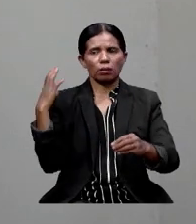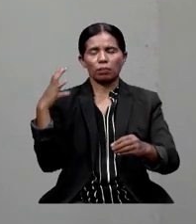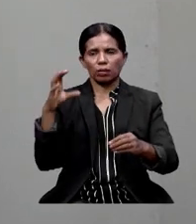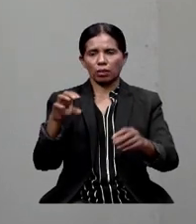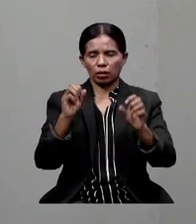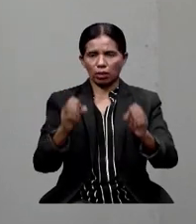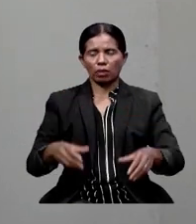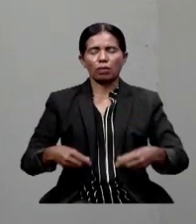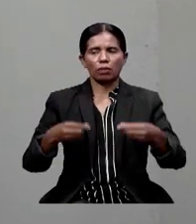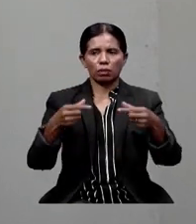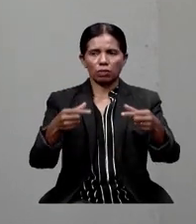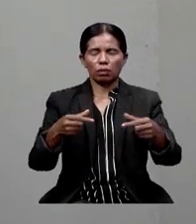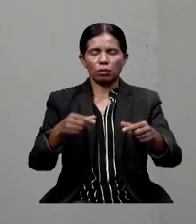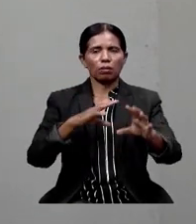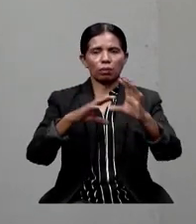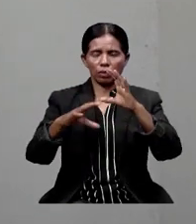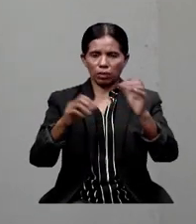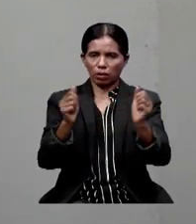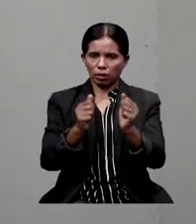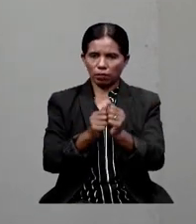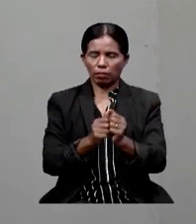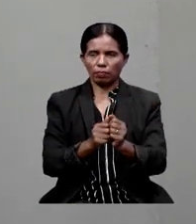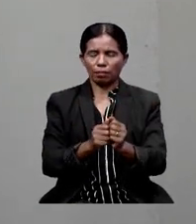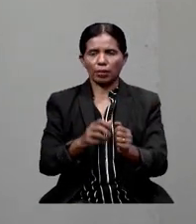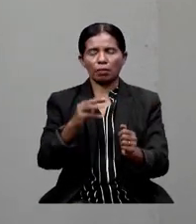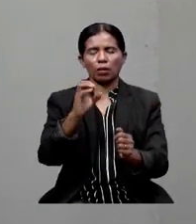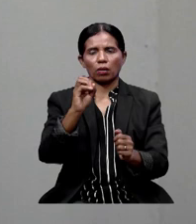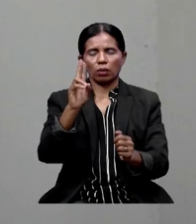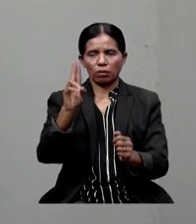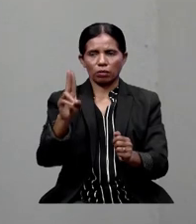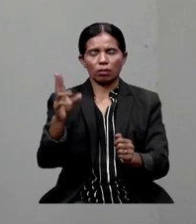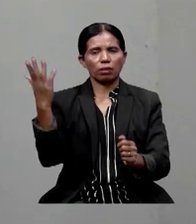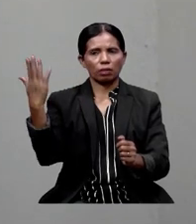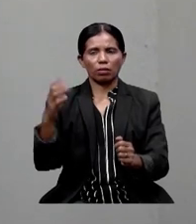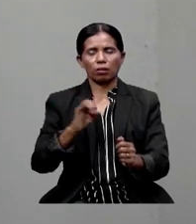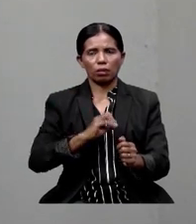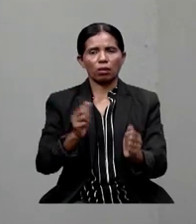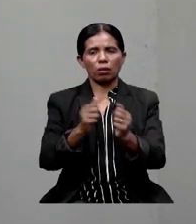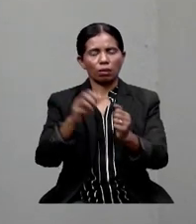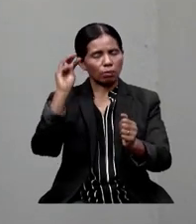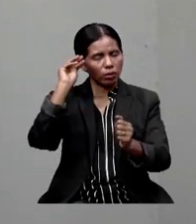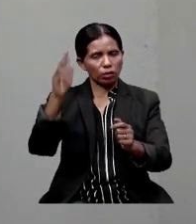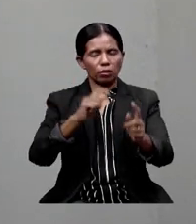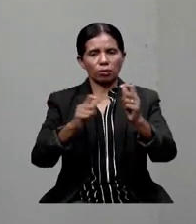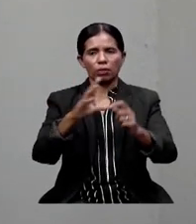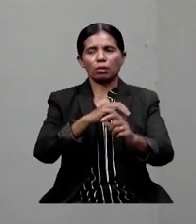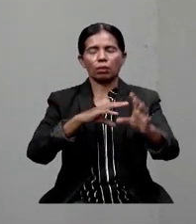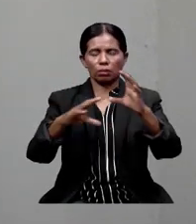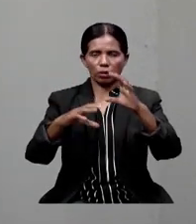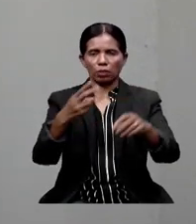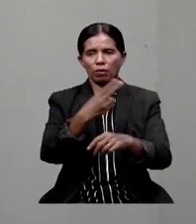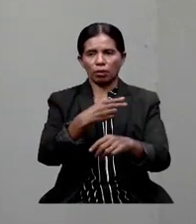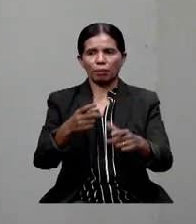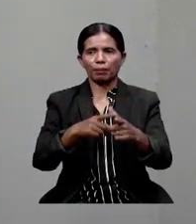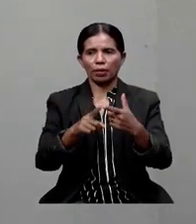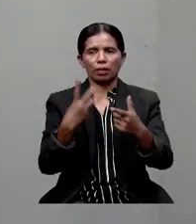e komunikasaun pendadaw halo hela MOU ida asina MOU ida Jakarta ho ministero transporte ho komunikasaun Indonesia ni yang para depois